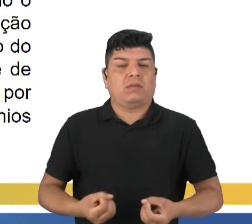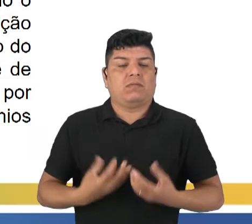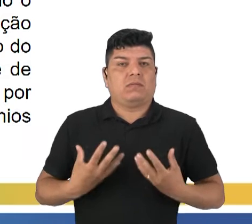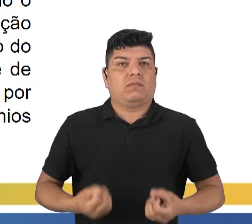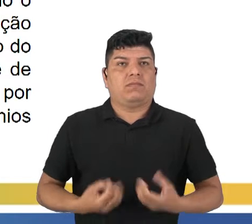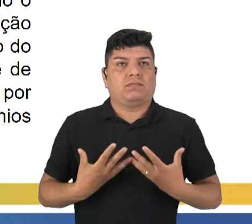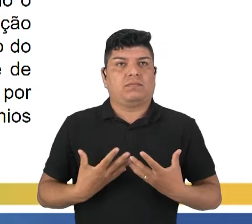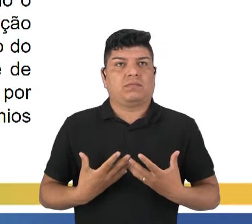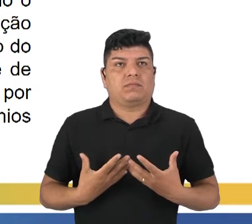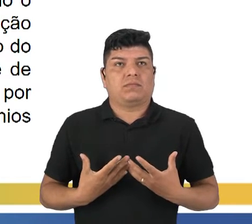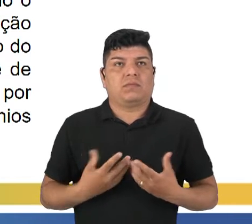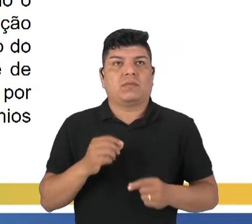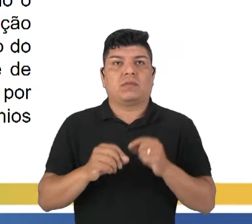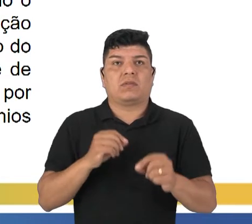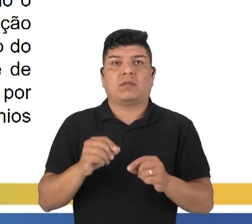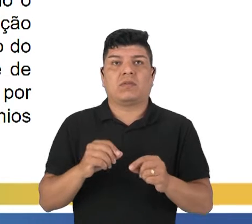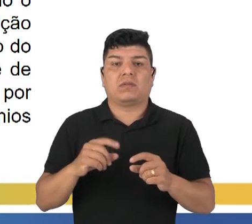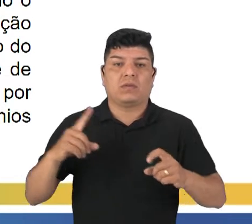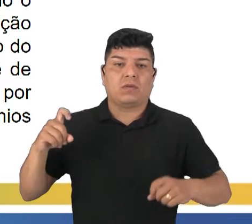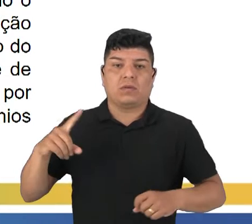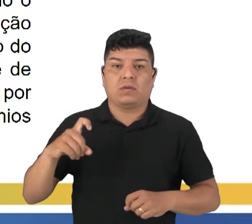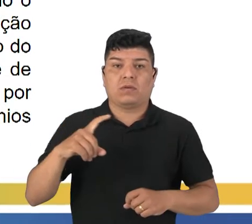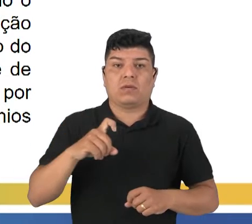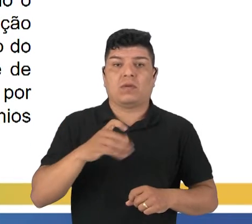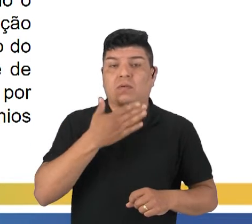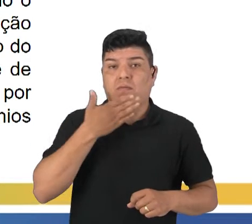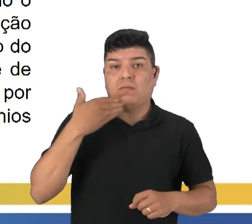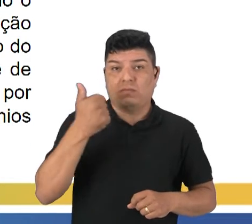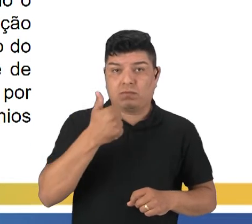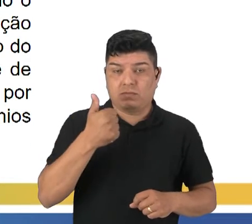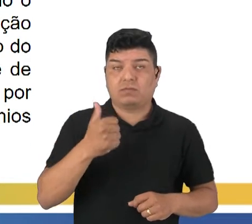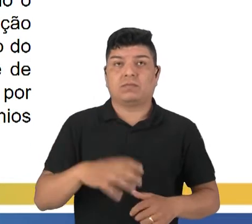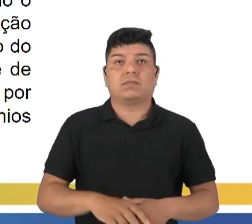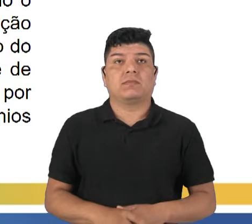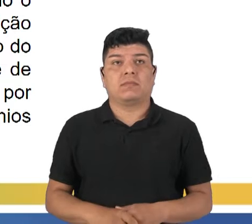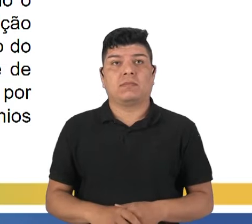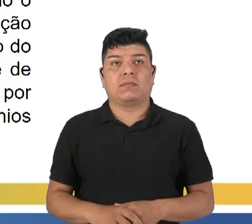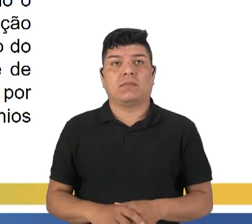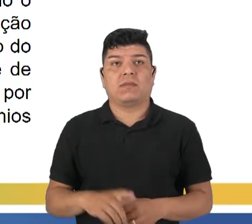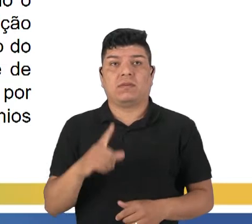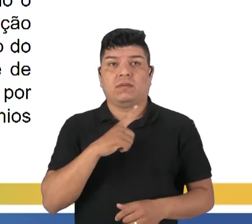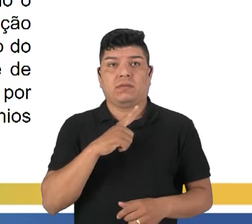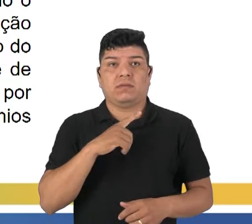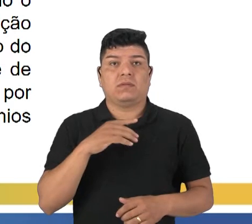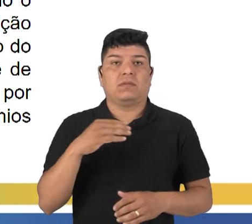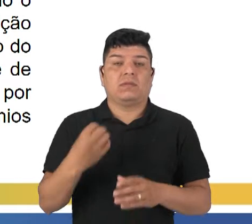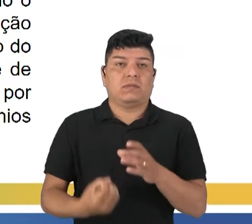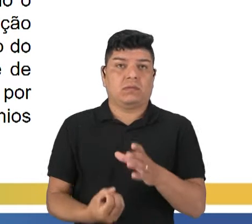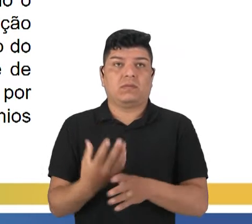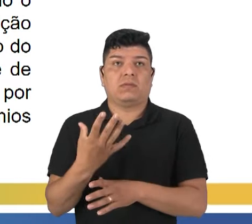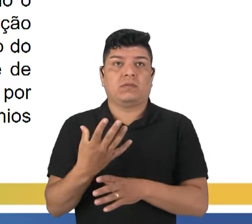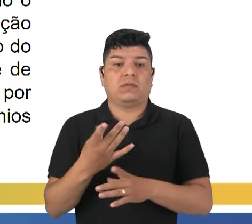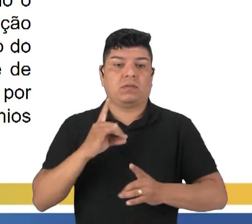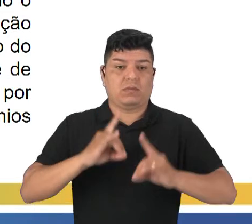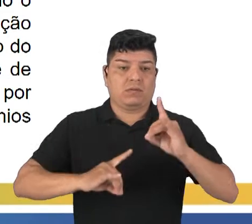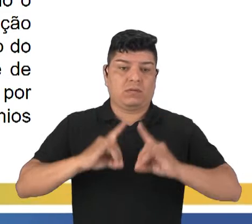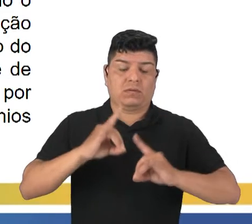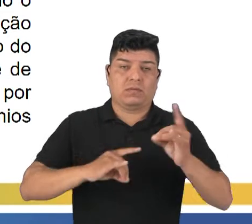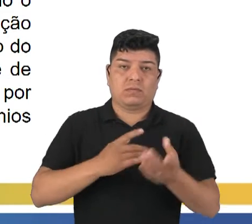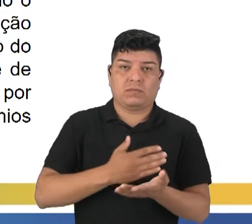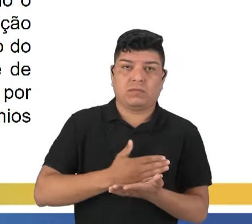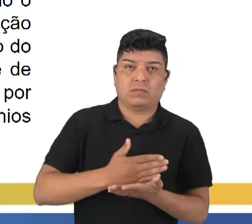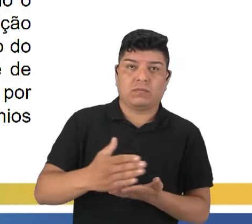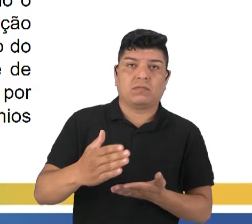estimula a maturação dos espermatozoides, certo? A produção desses hormônios, eles começam a partir